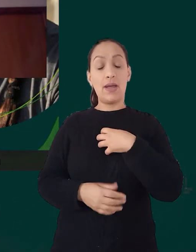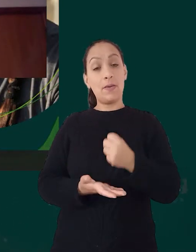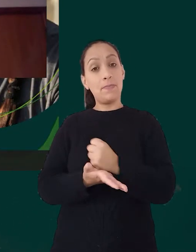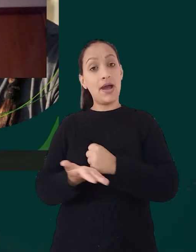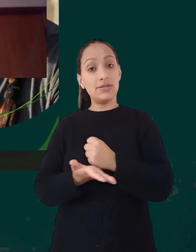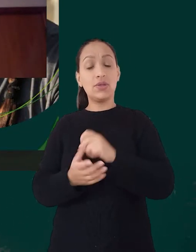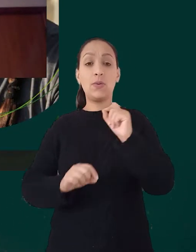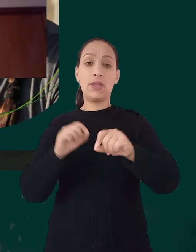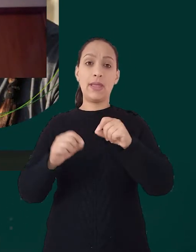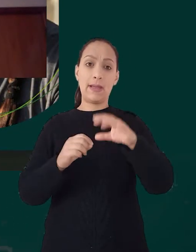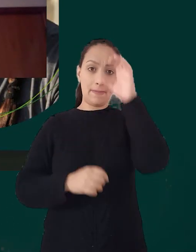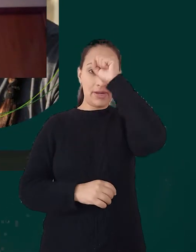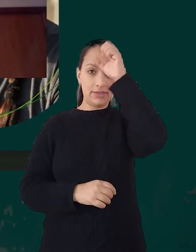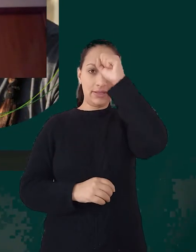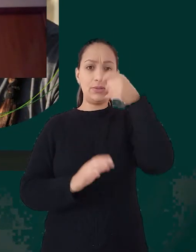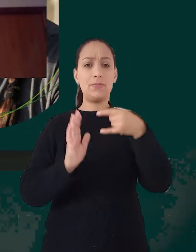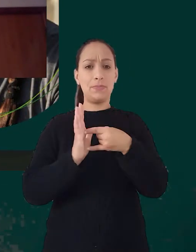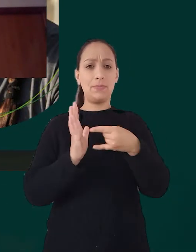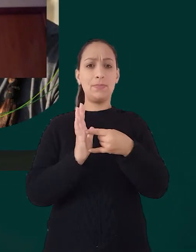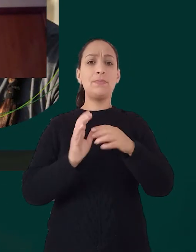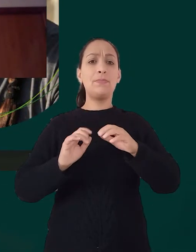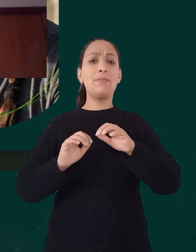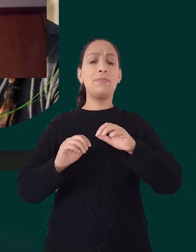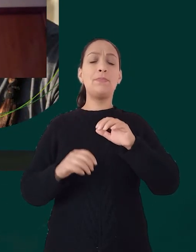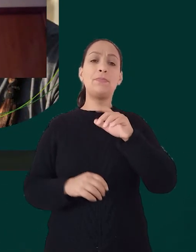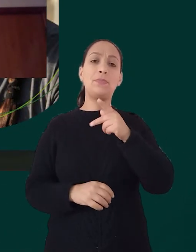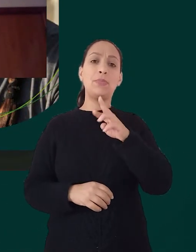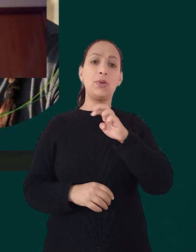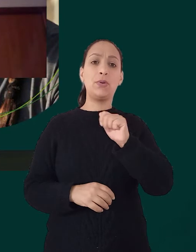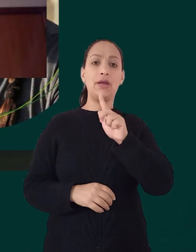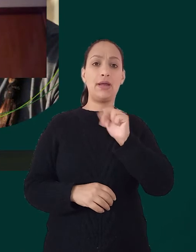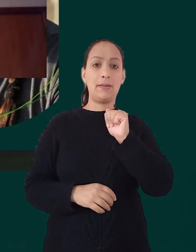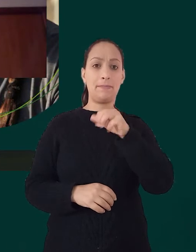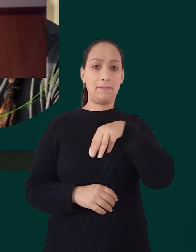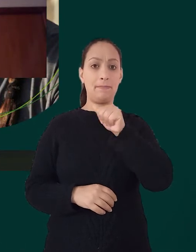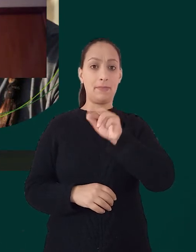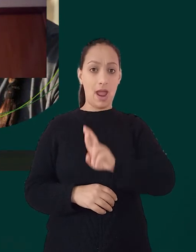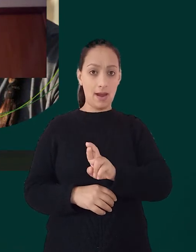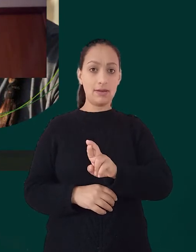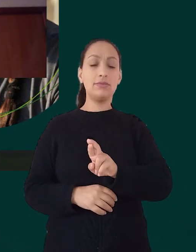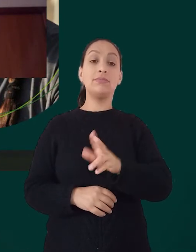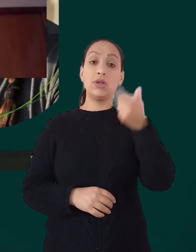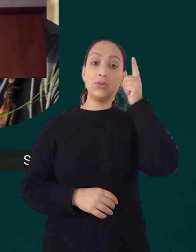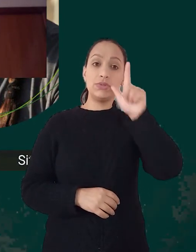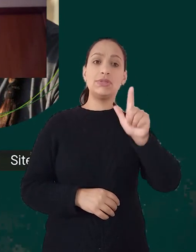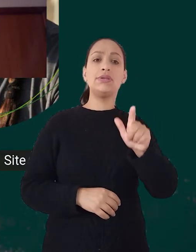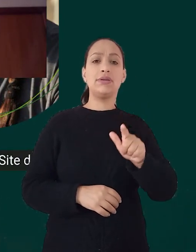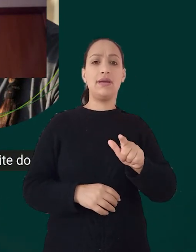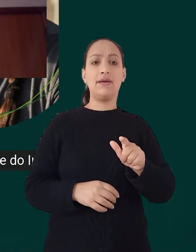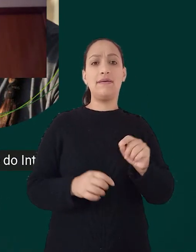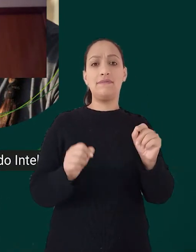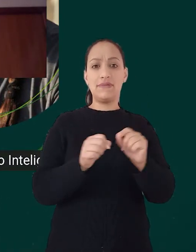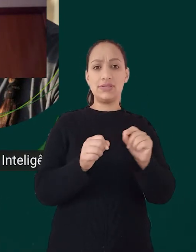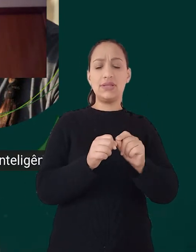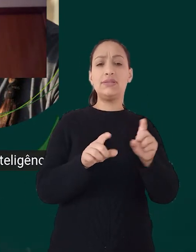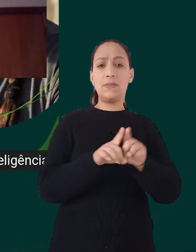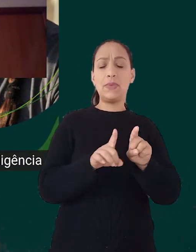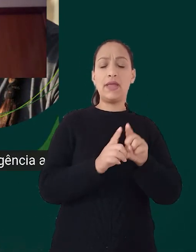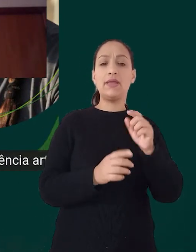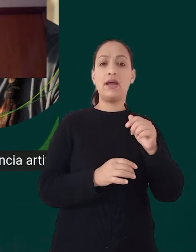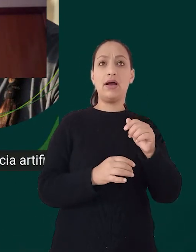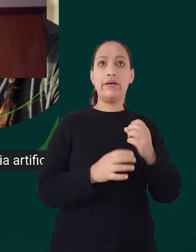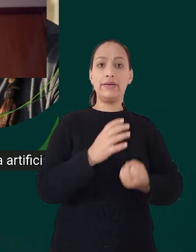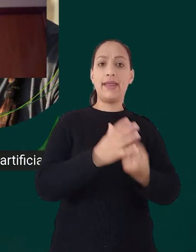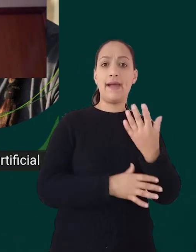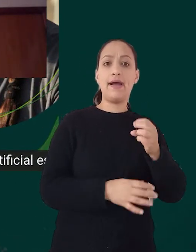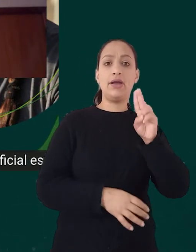aprendendo programação, e essencialmente para que tu consiga operar a Unity, tu possa criar